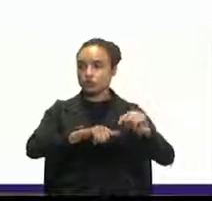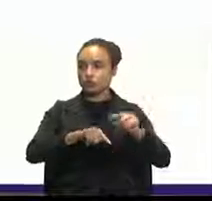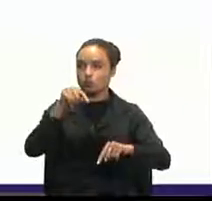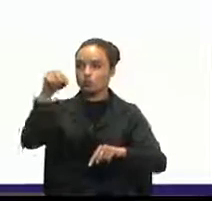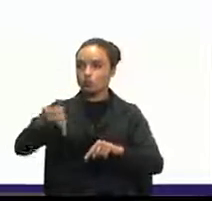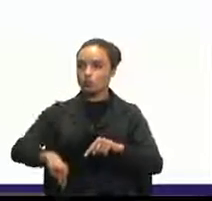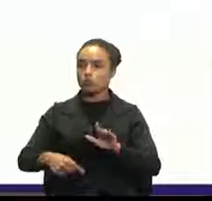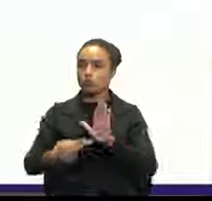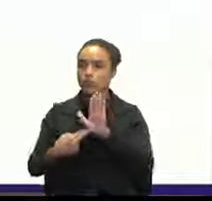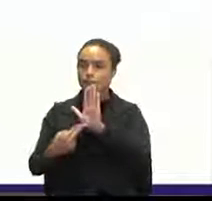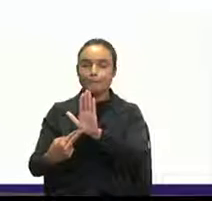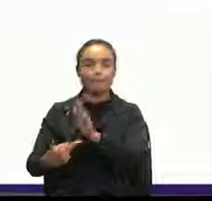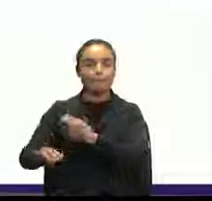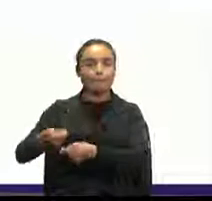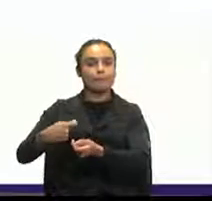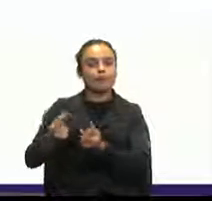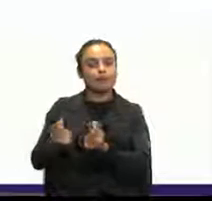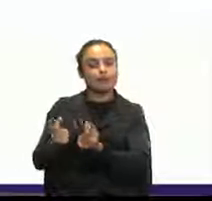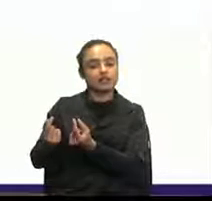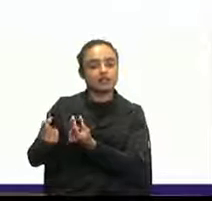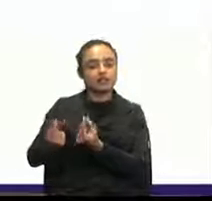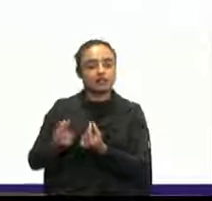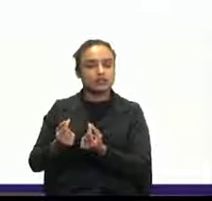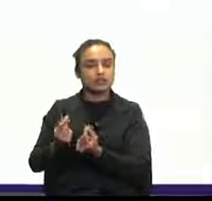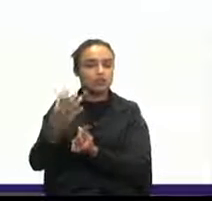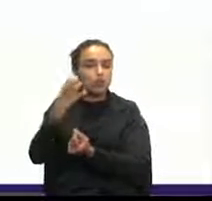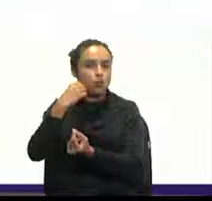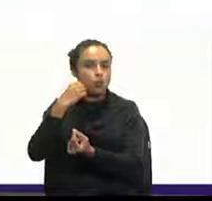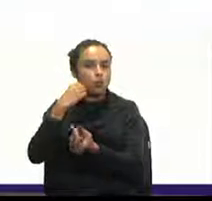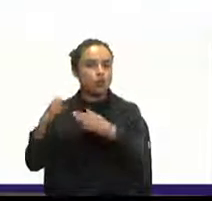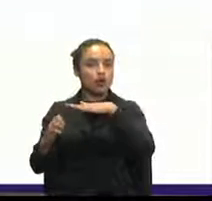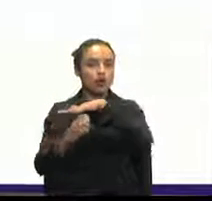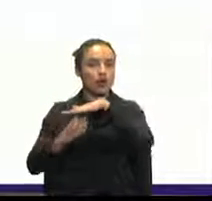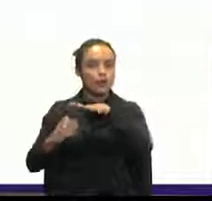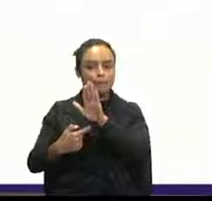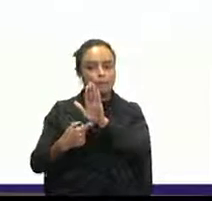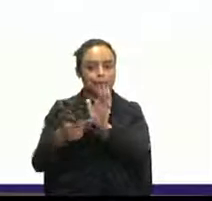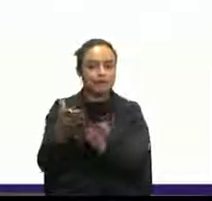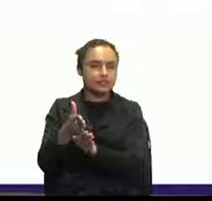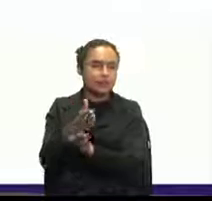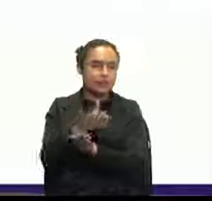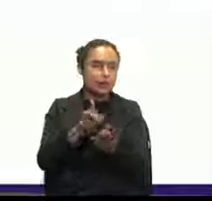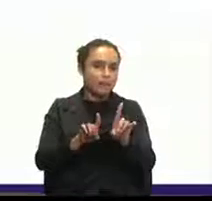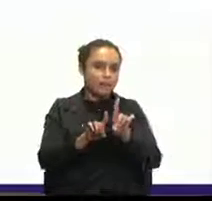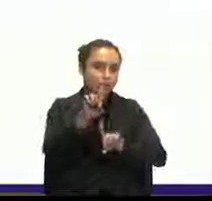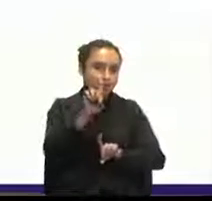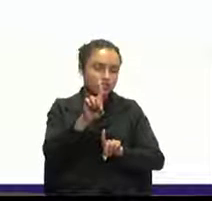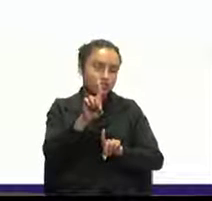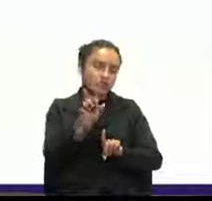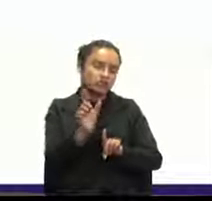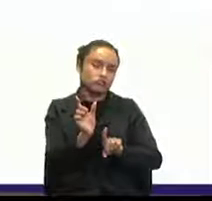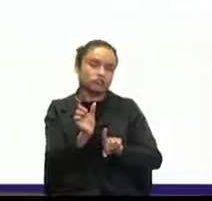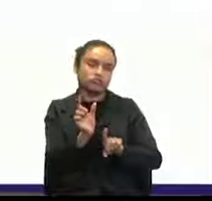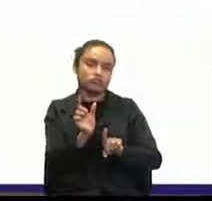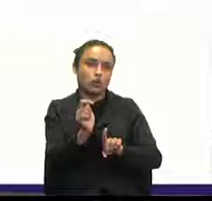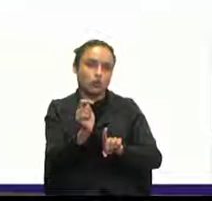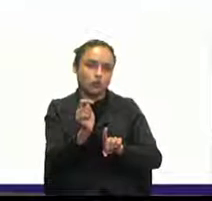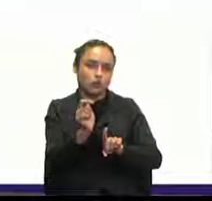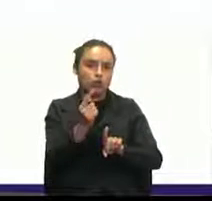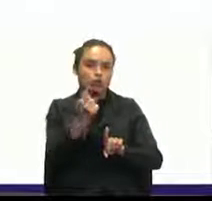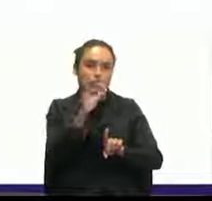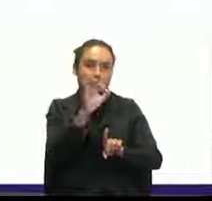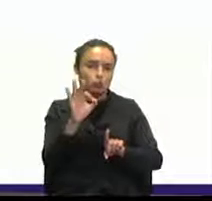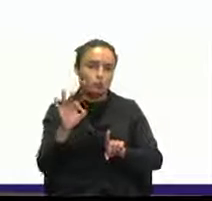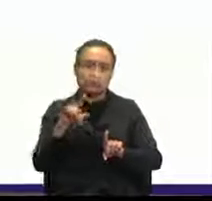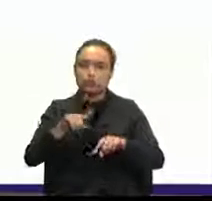da empresa que admitiu tal ação a parcela muito pequena da empresa quando alguém compra uma ação ela se torna